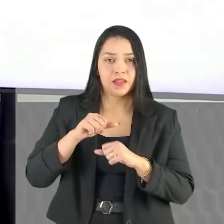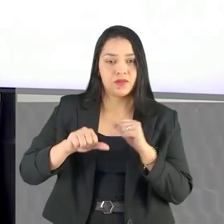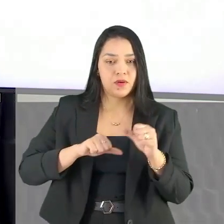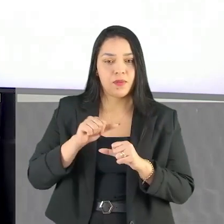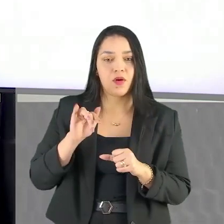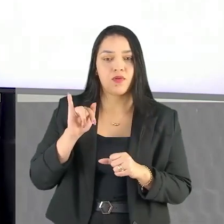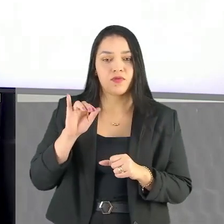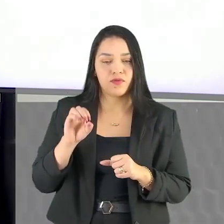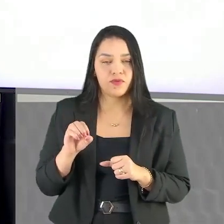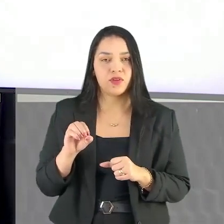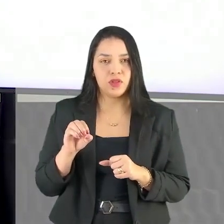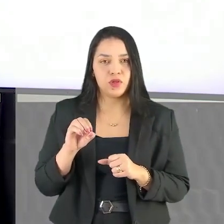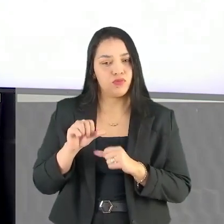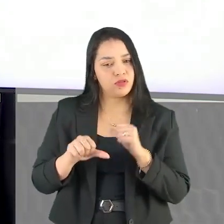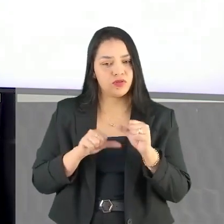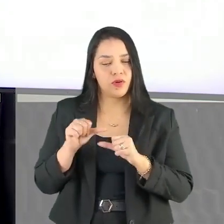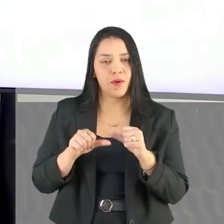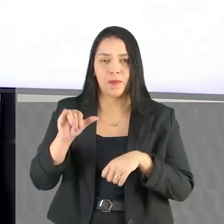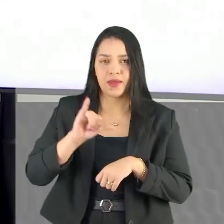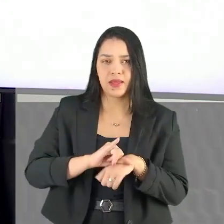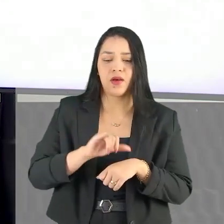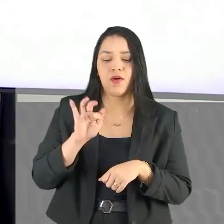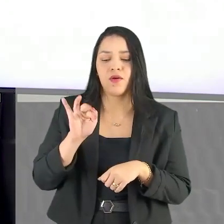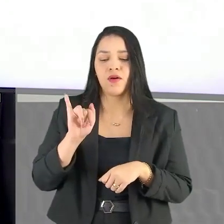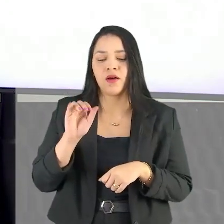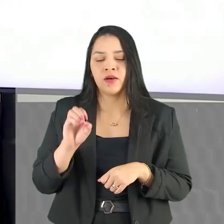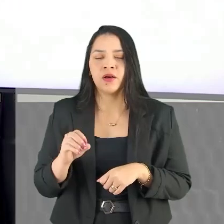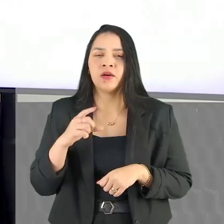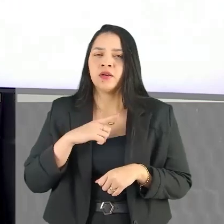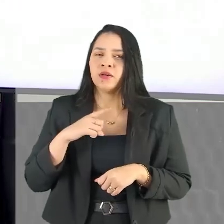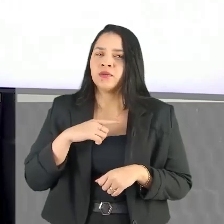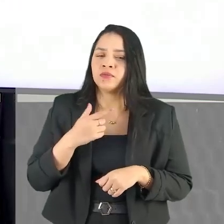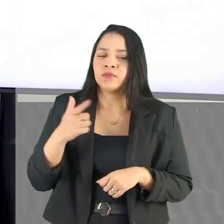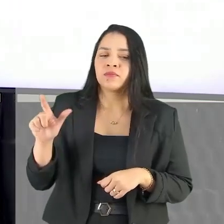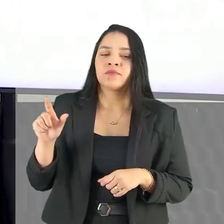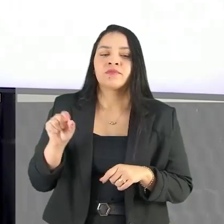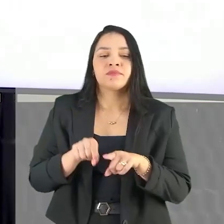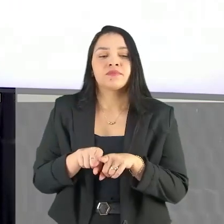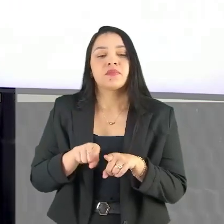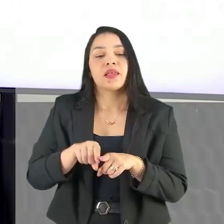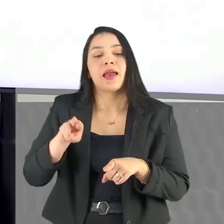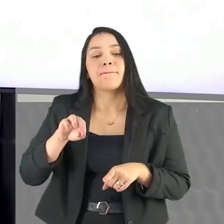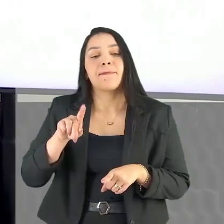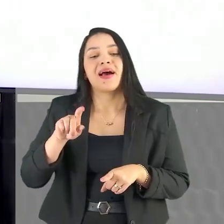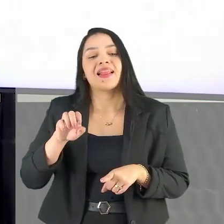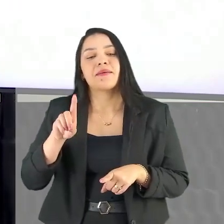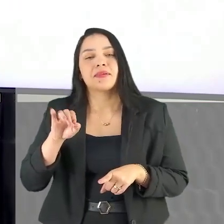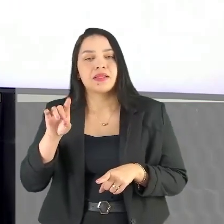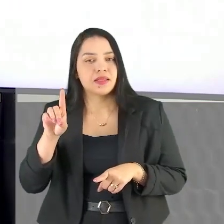transformar o metal em fio. Existe uma outra, que é a maleabilidade.